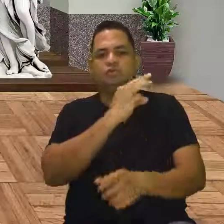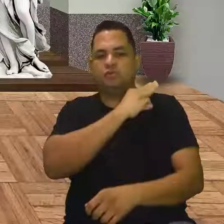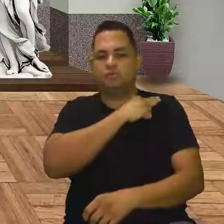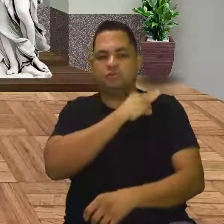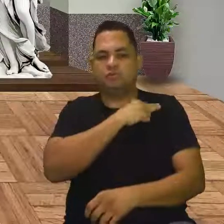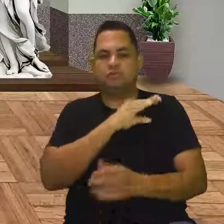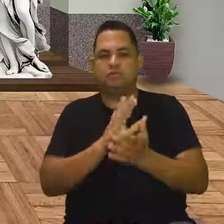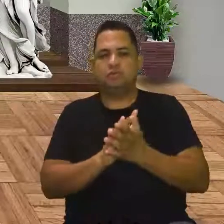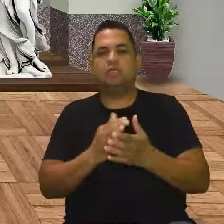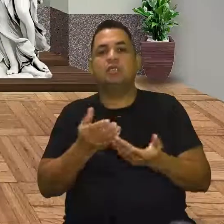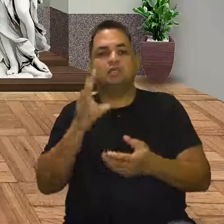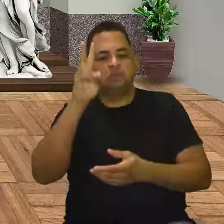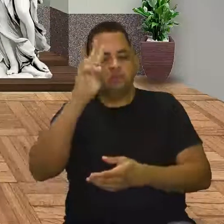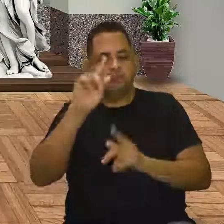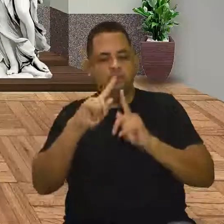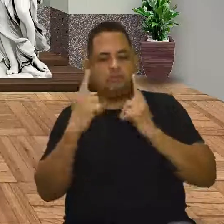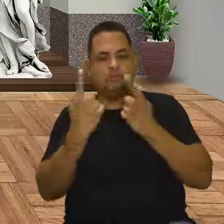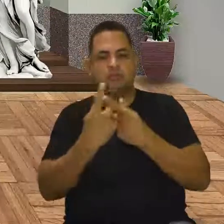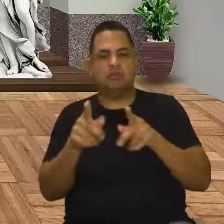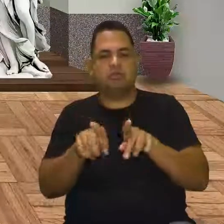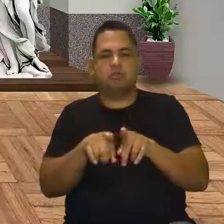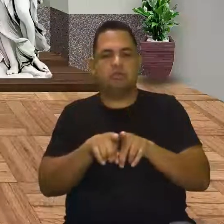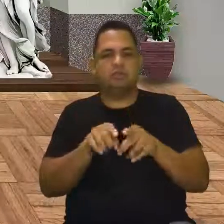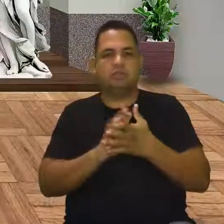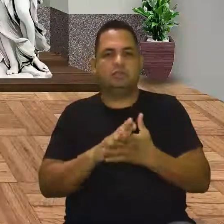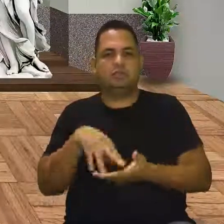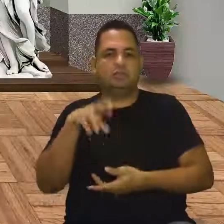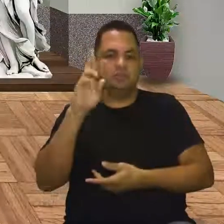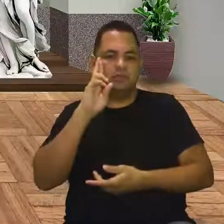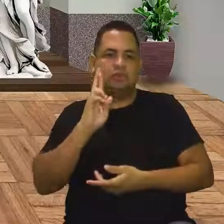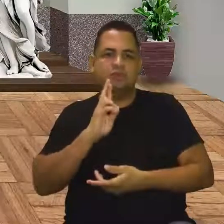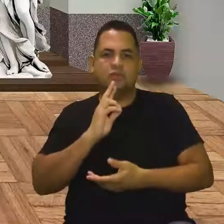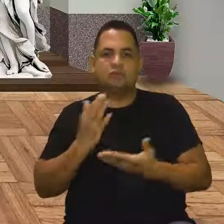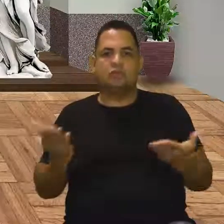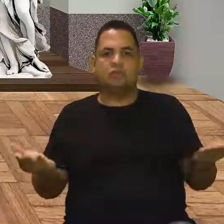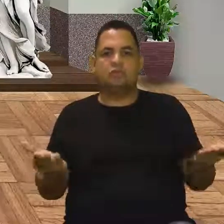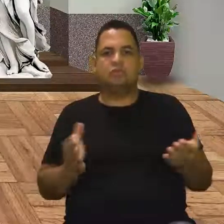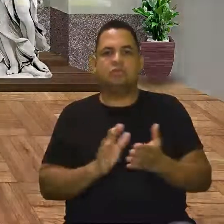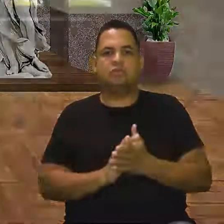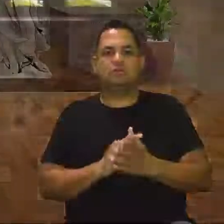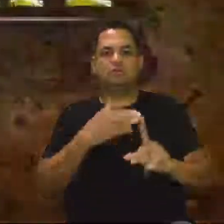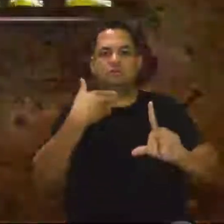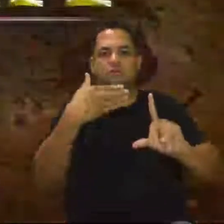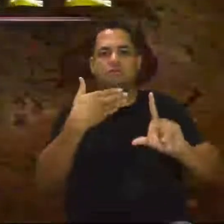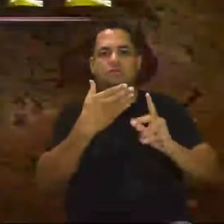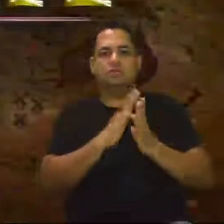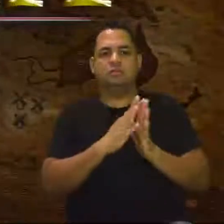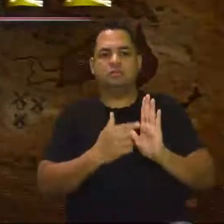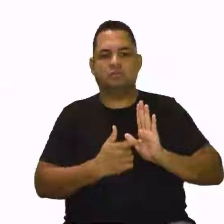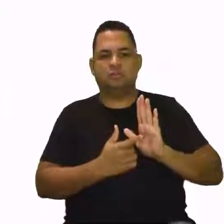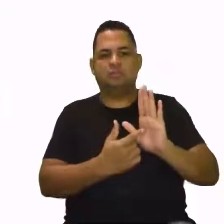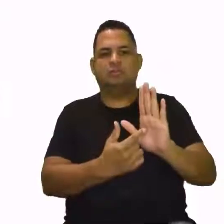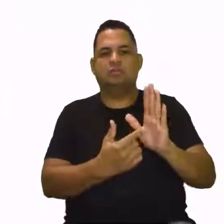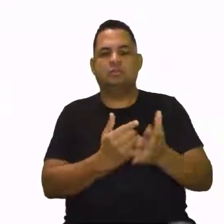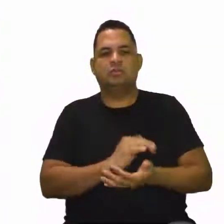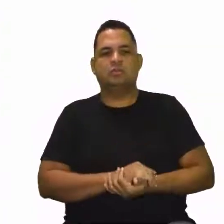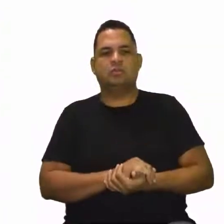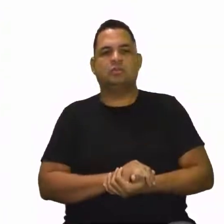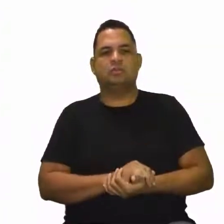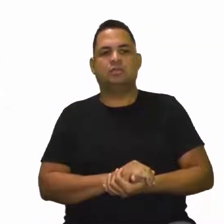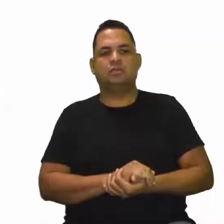História Geral, como também em História de Rondônia, tá certo? Joga no quadro que vou apresentar mais ainda para